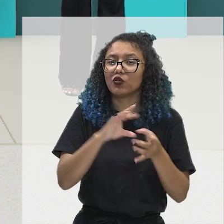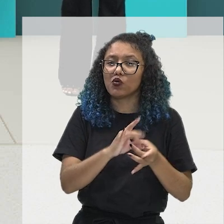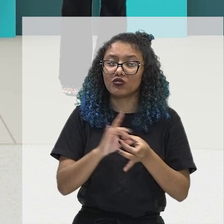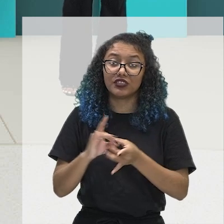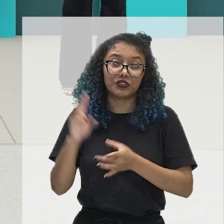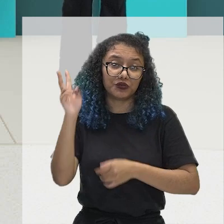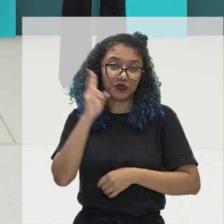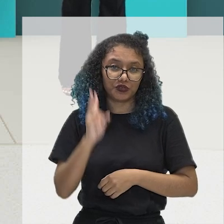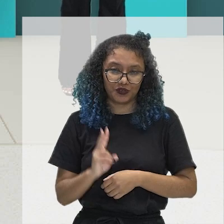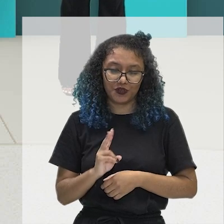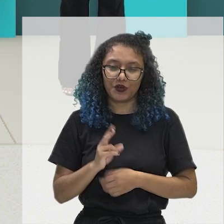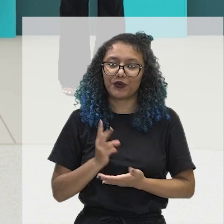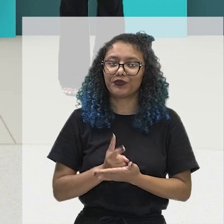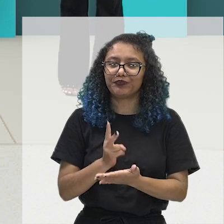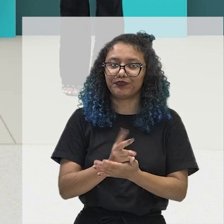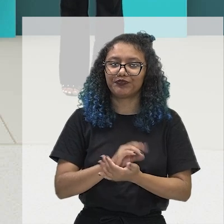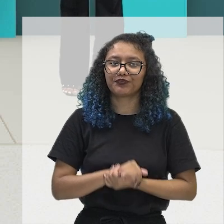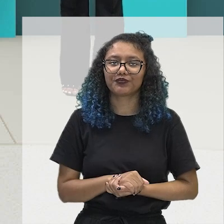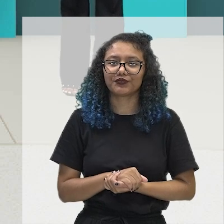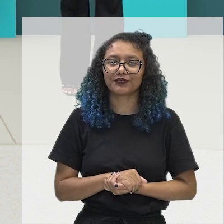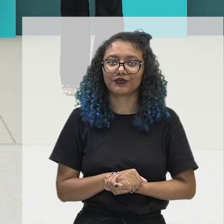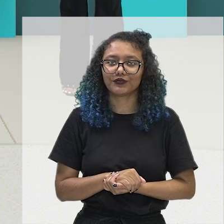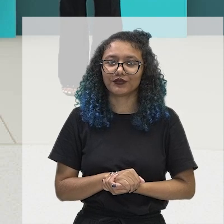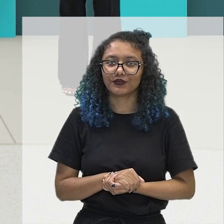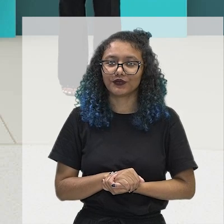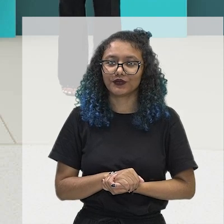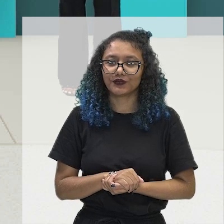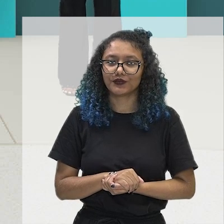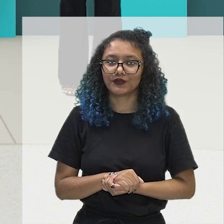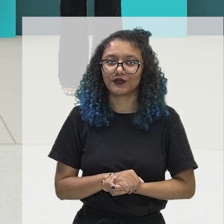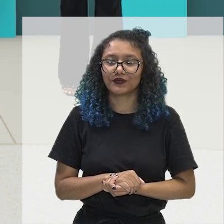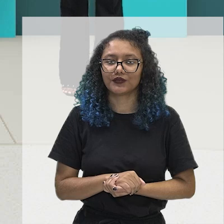maneira histórica. Vamos adiante.